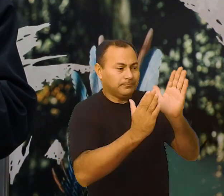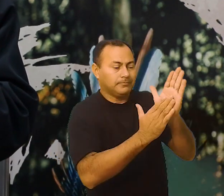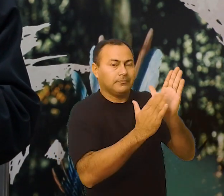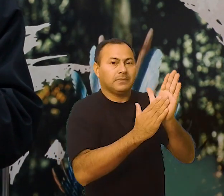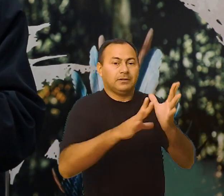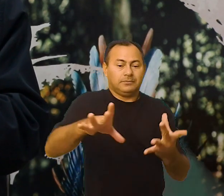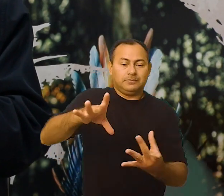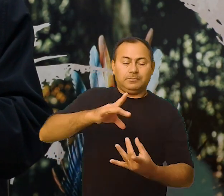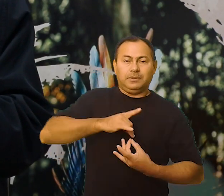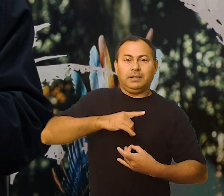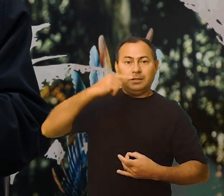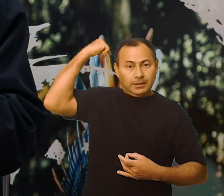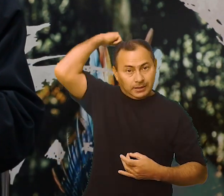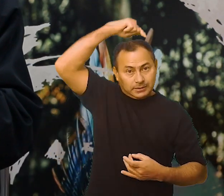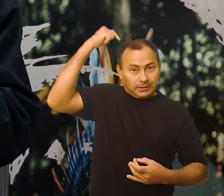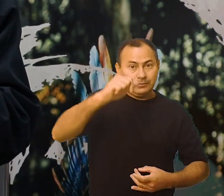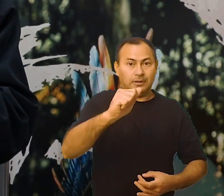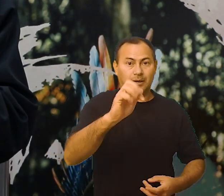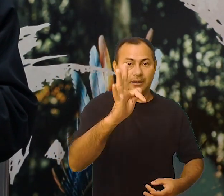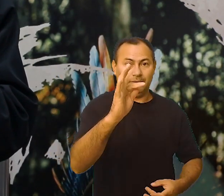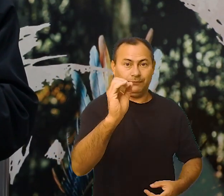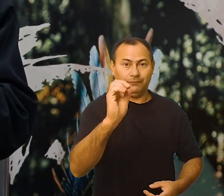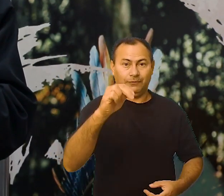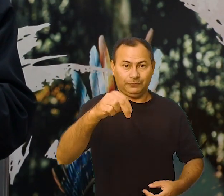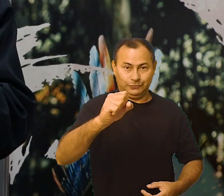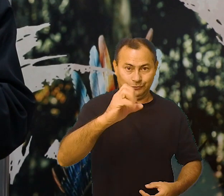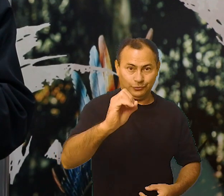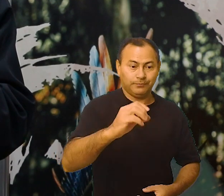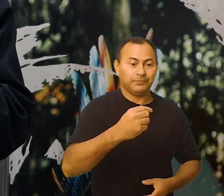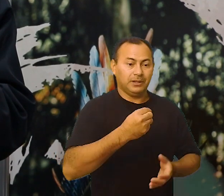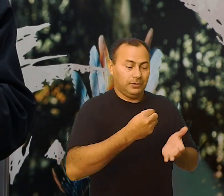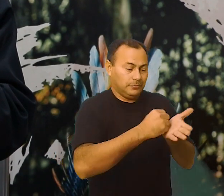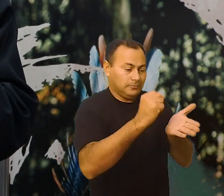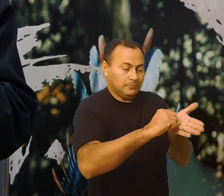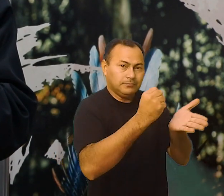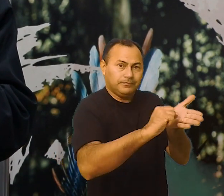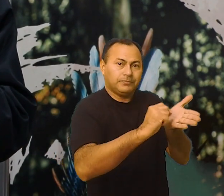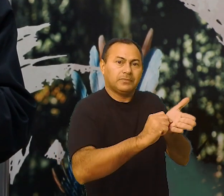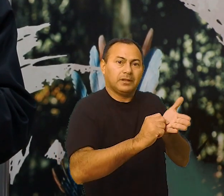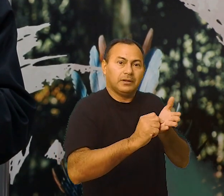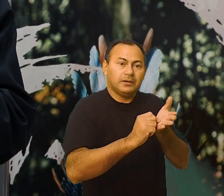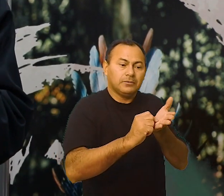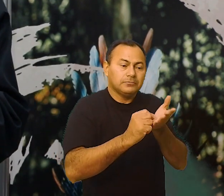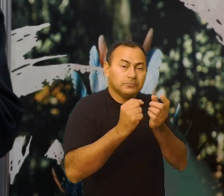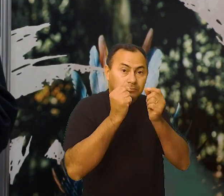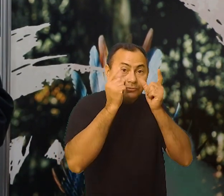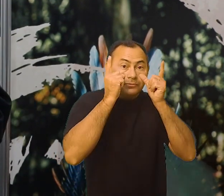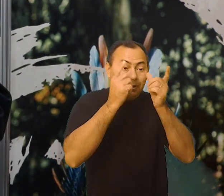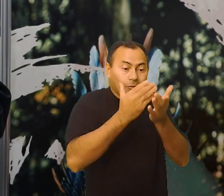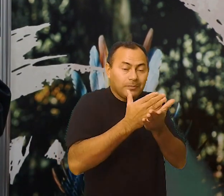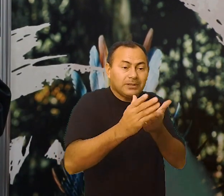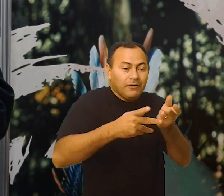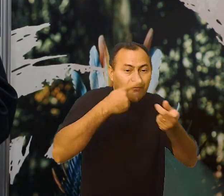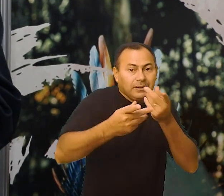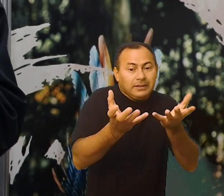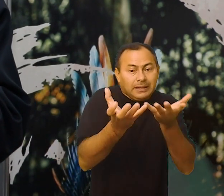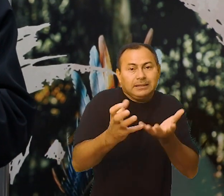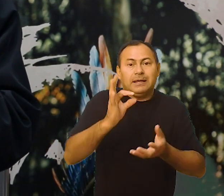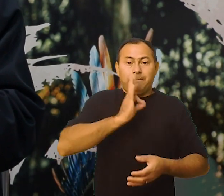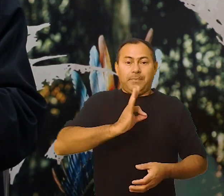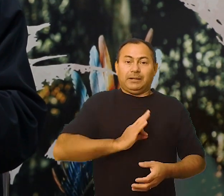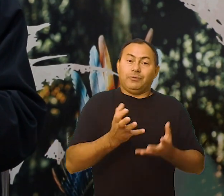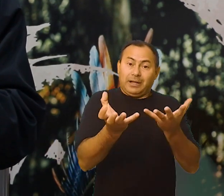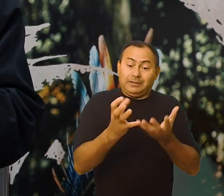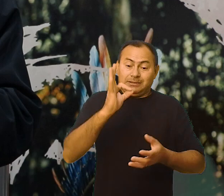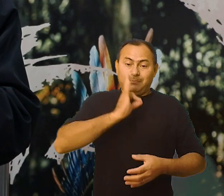proposta da espiritualidade de Santo Afonso. Eu escrevi ali, me despertou, eu comecei a dizer que queria